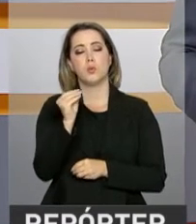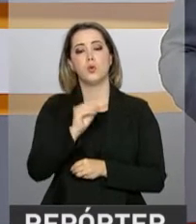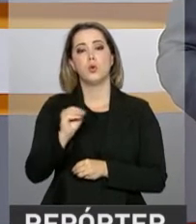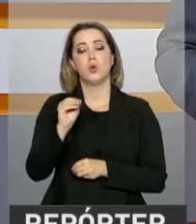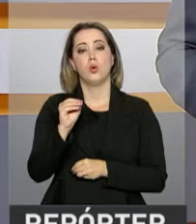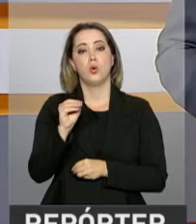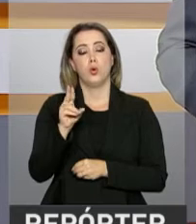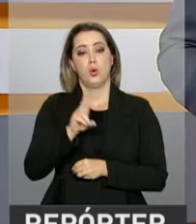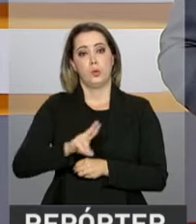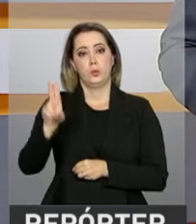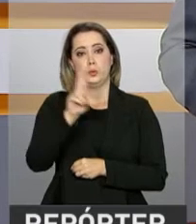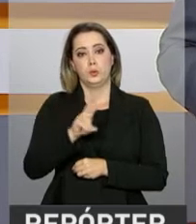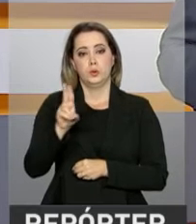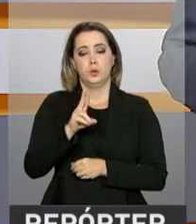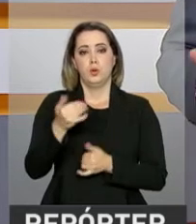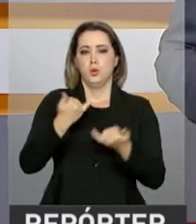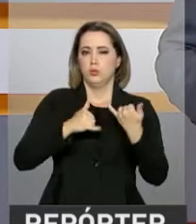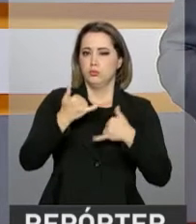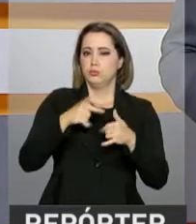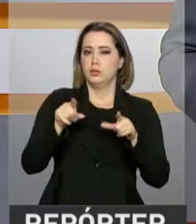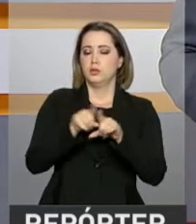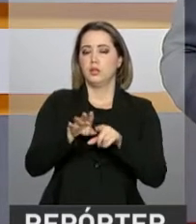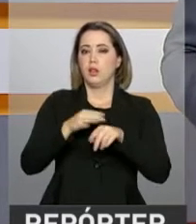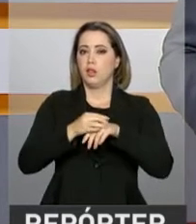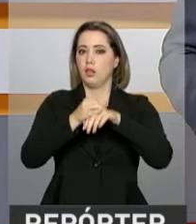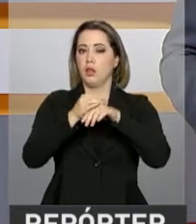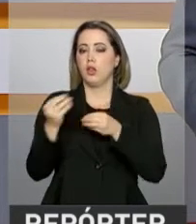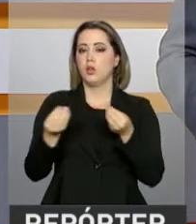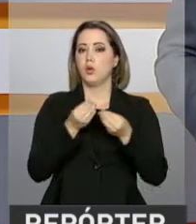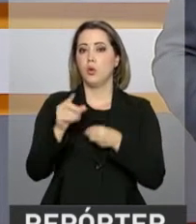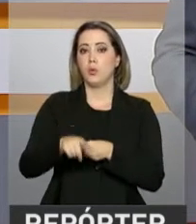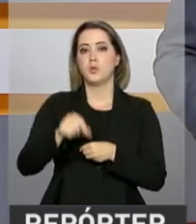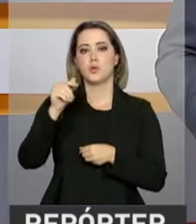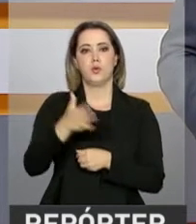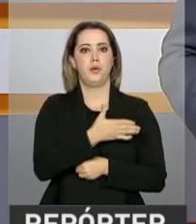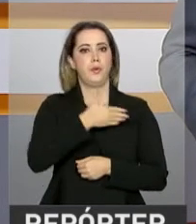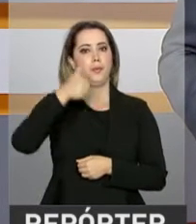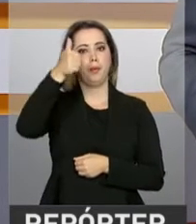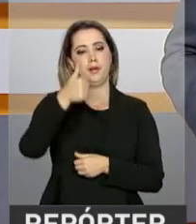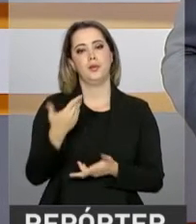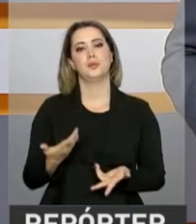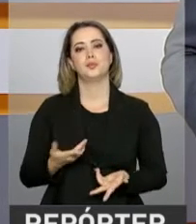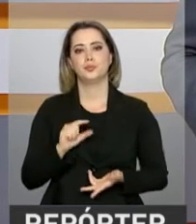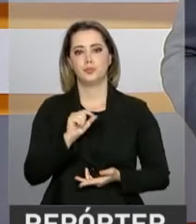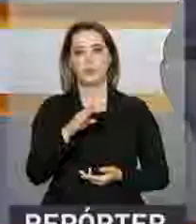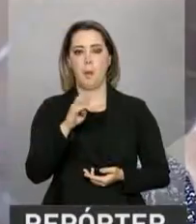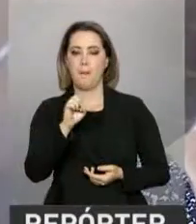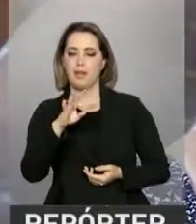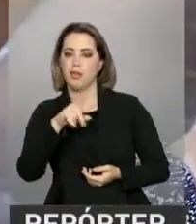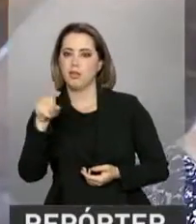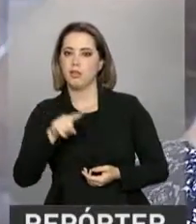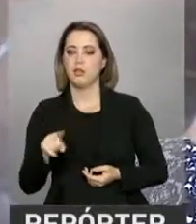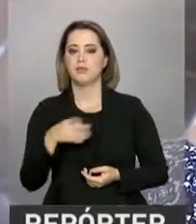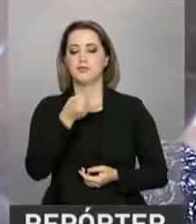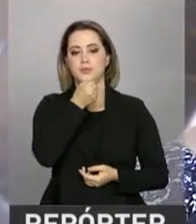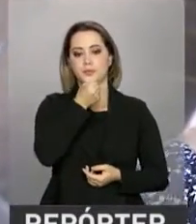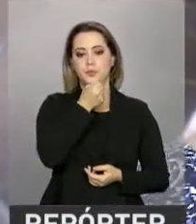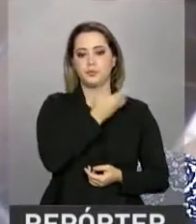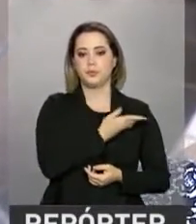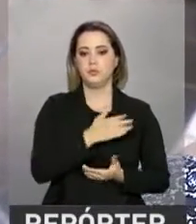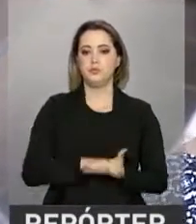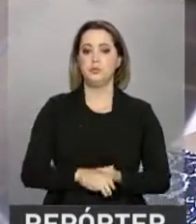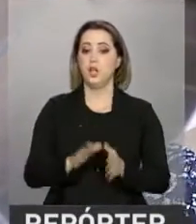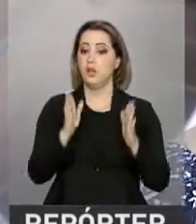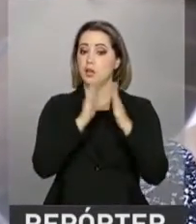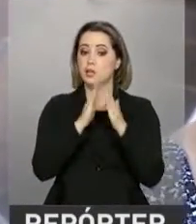na carne e também sobre como escolher o melhor produto. A reportagem é de Beatriz Amiden. Na casa da